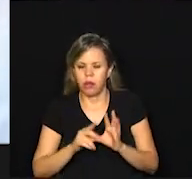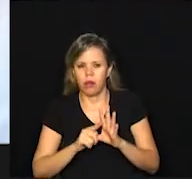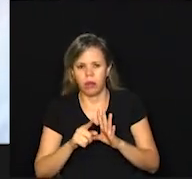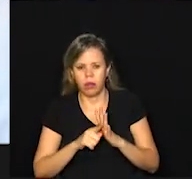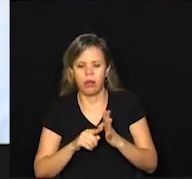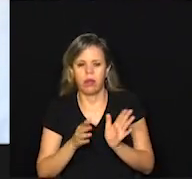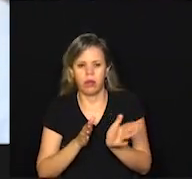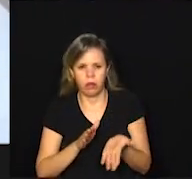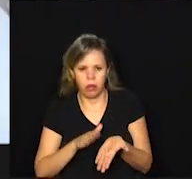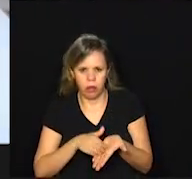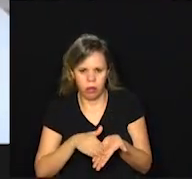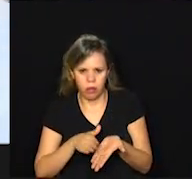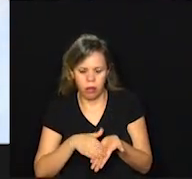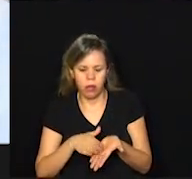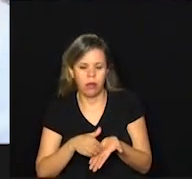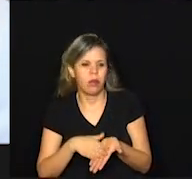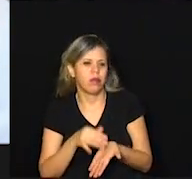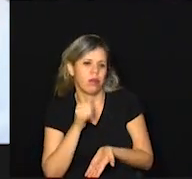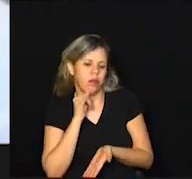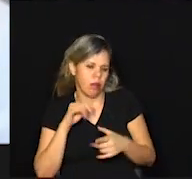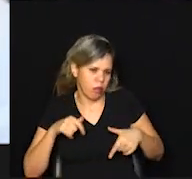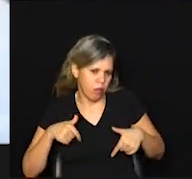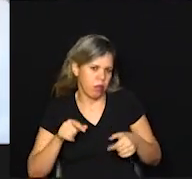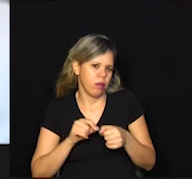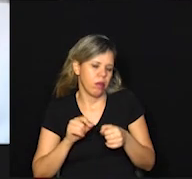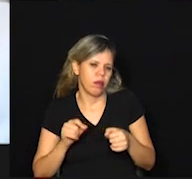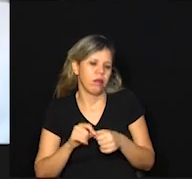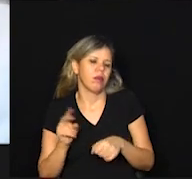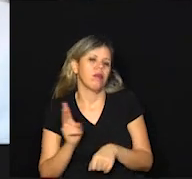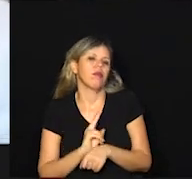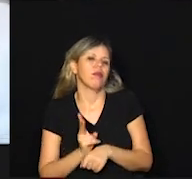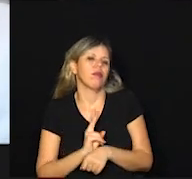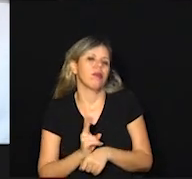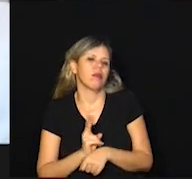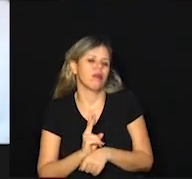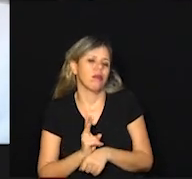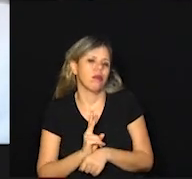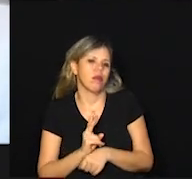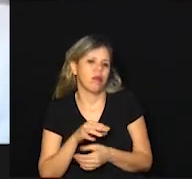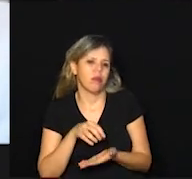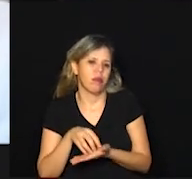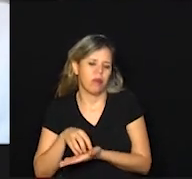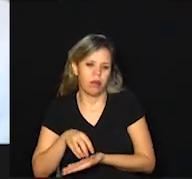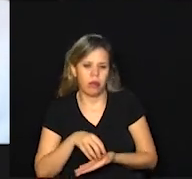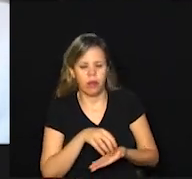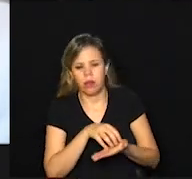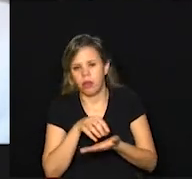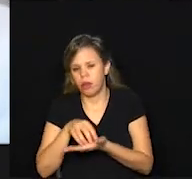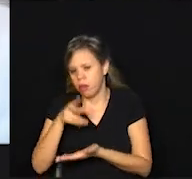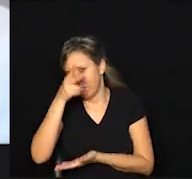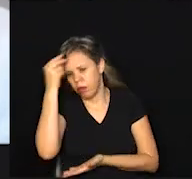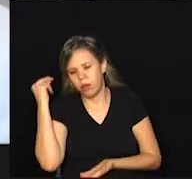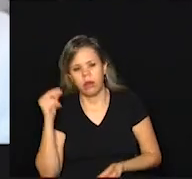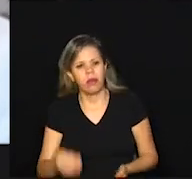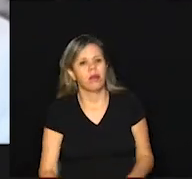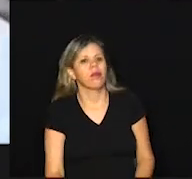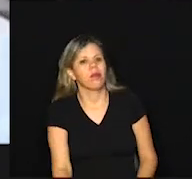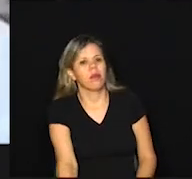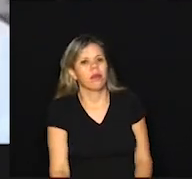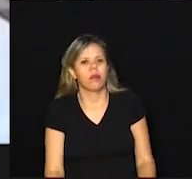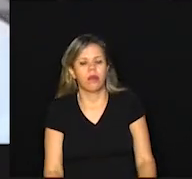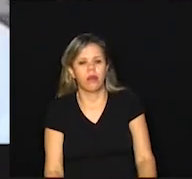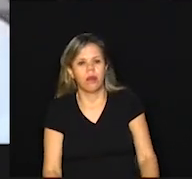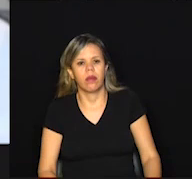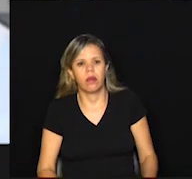da cobrança em relação às ações EA Seguridade dos espaços públicos nos Espaços onde